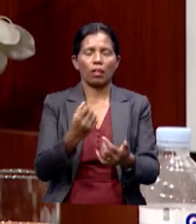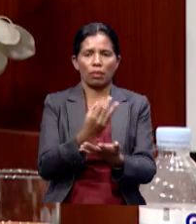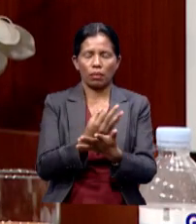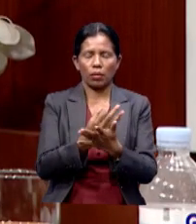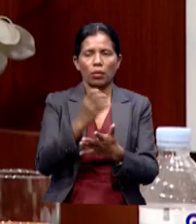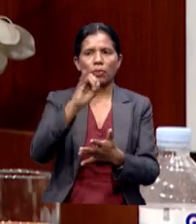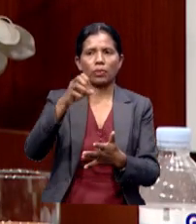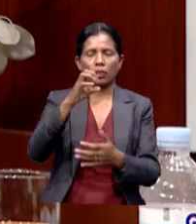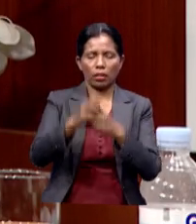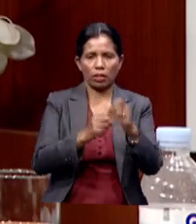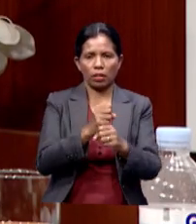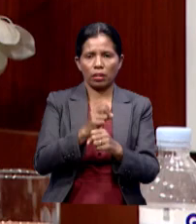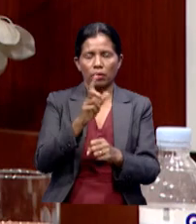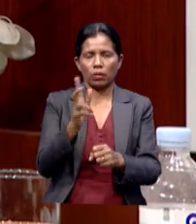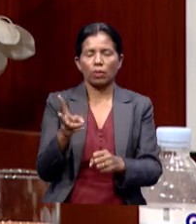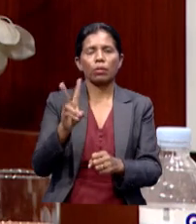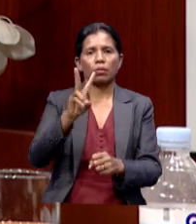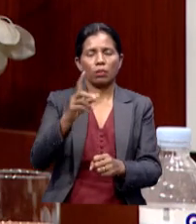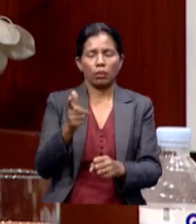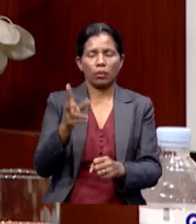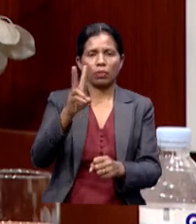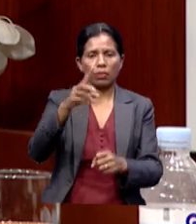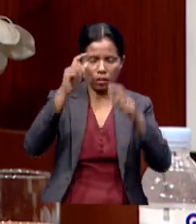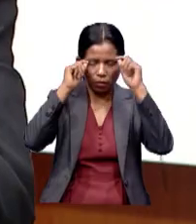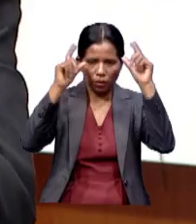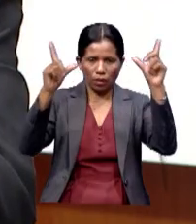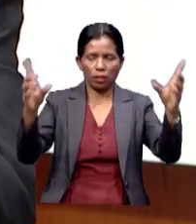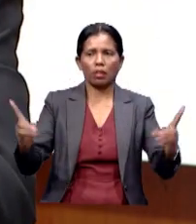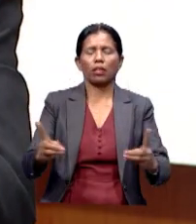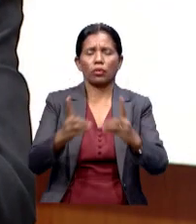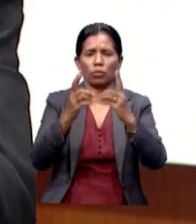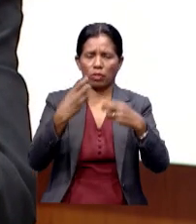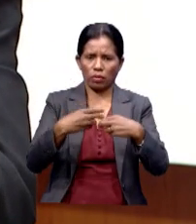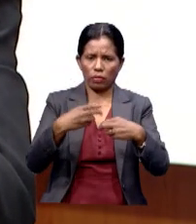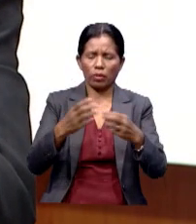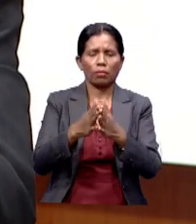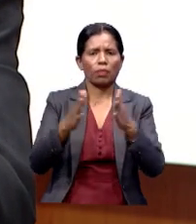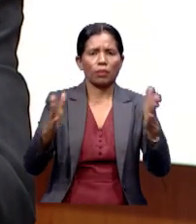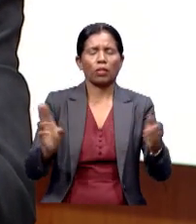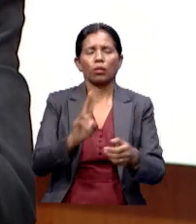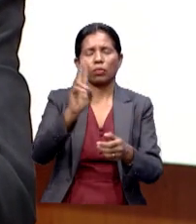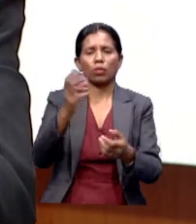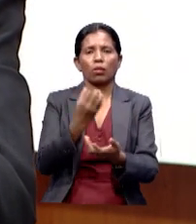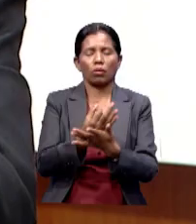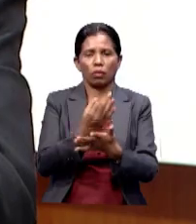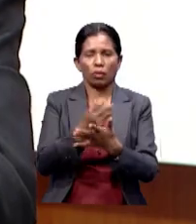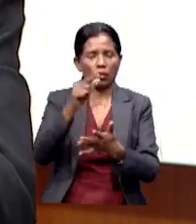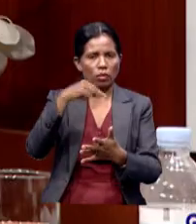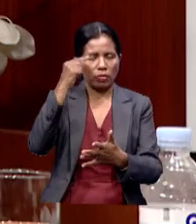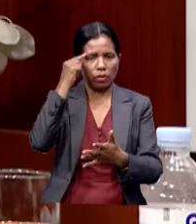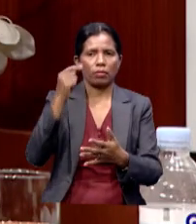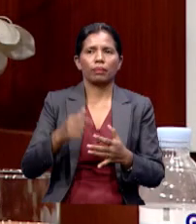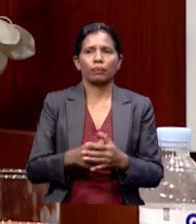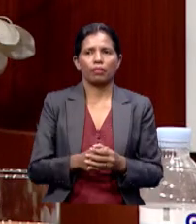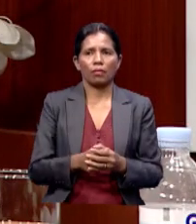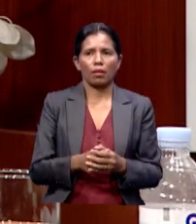Geral Estado, batido em Rio Rua, Ronaldo Rassan Rua, Timor-Leste enfrenta desafios para Liliu Conoba Execução Orçamental Governo Nian.